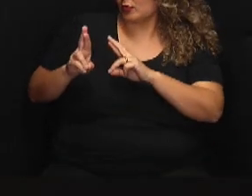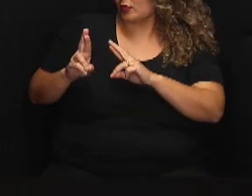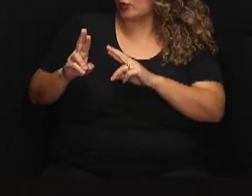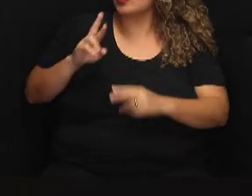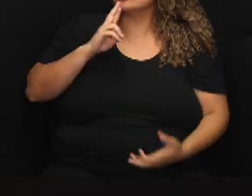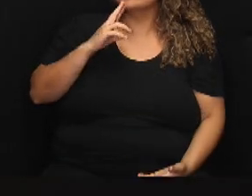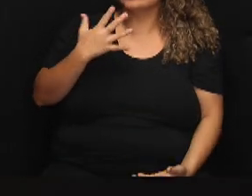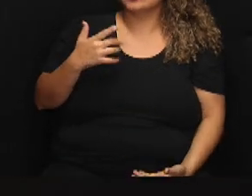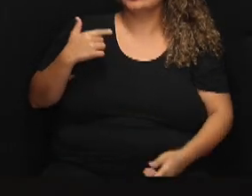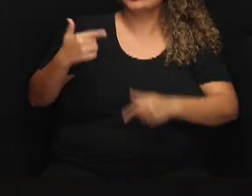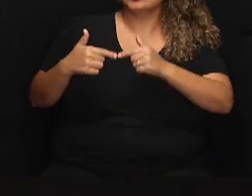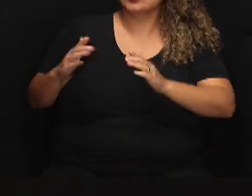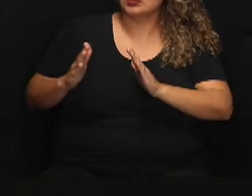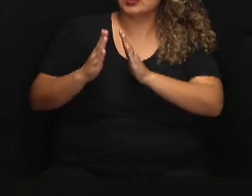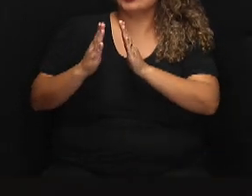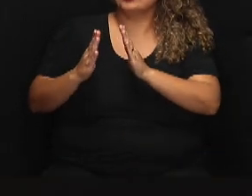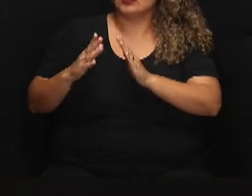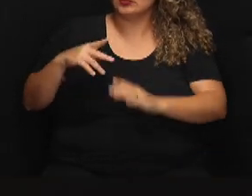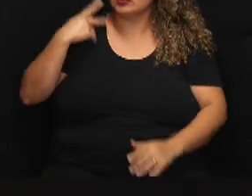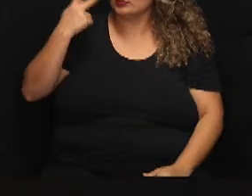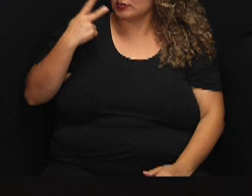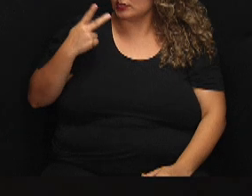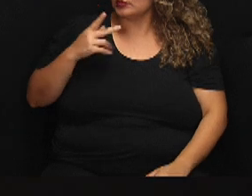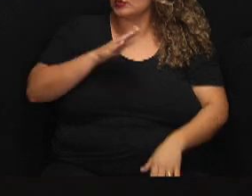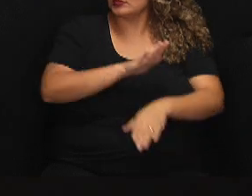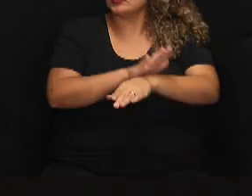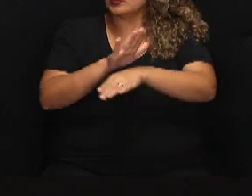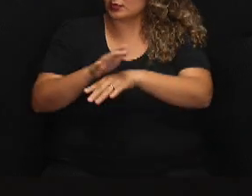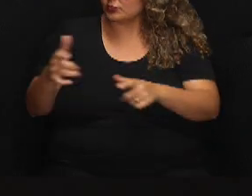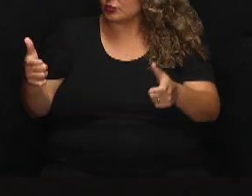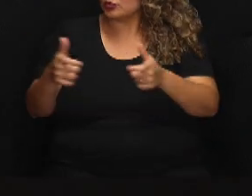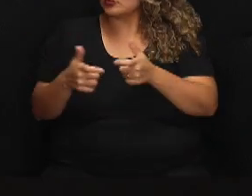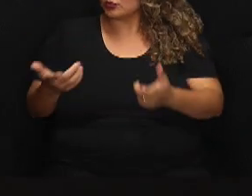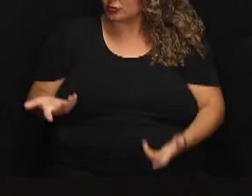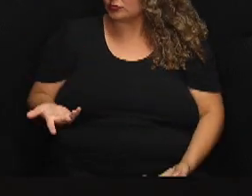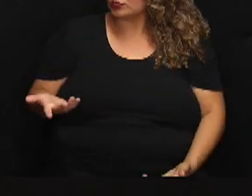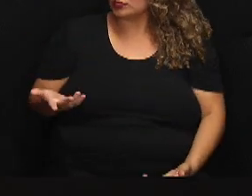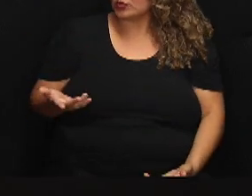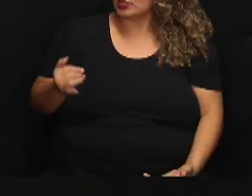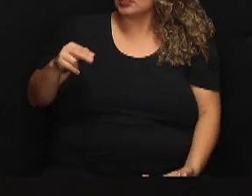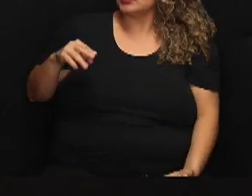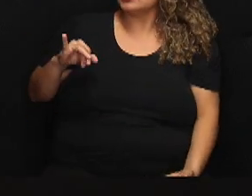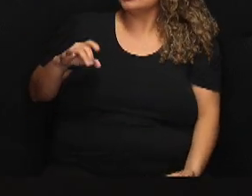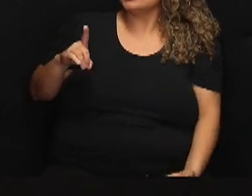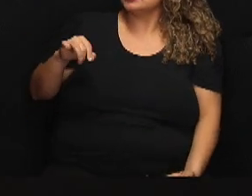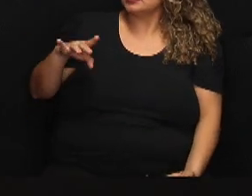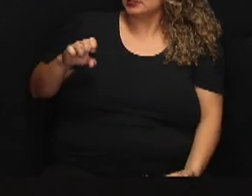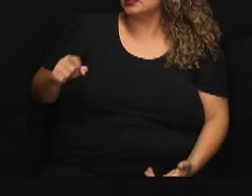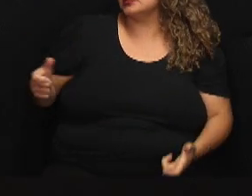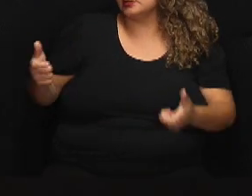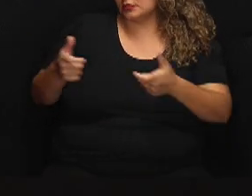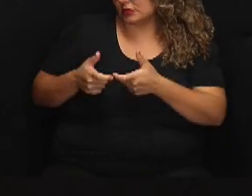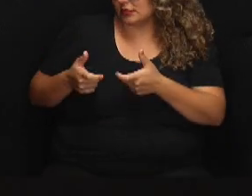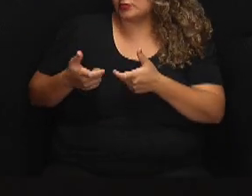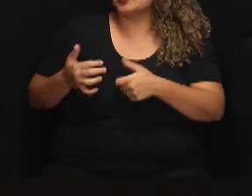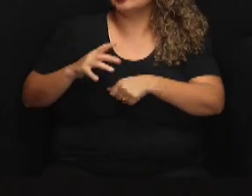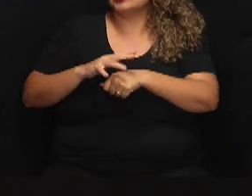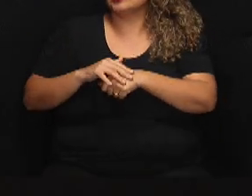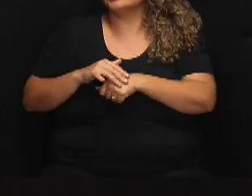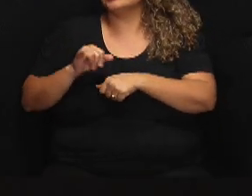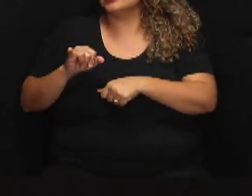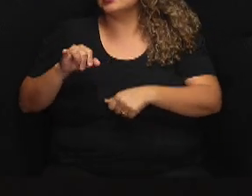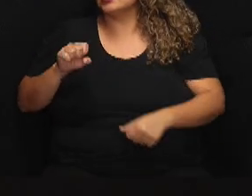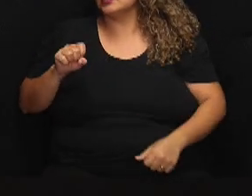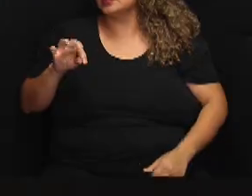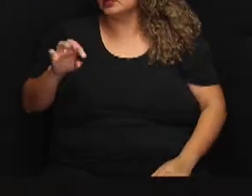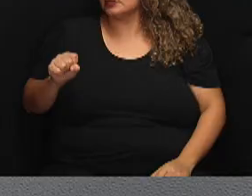resultados do trabalho da frente parlamentar auxiliem a reduzir a incidência das ISTs aqui na cidade. Sem dúvida nenhuma, que a